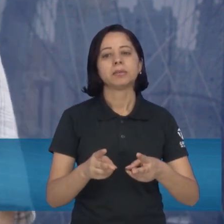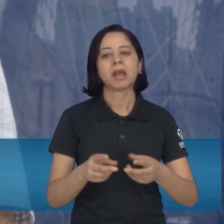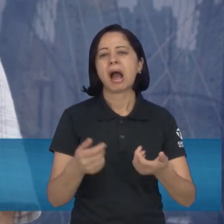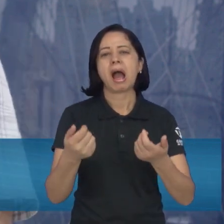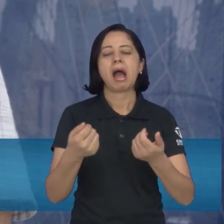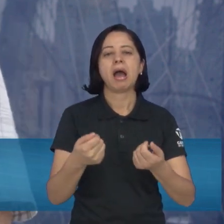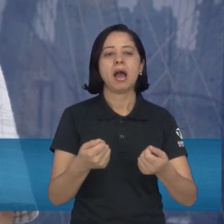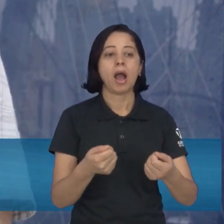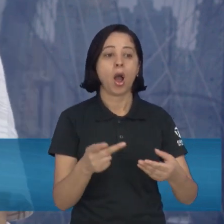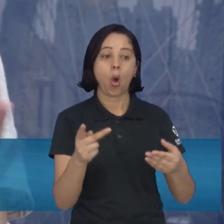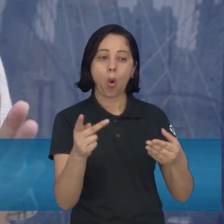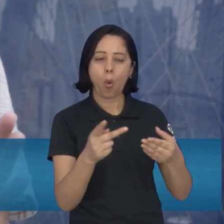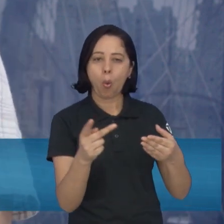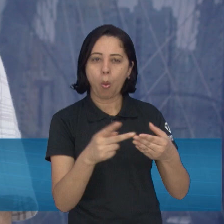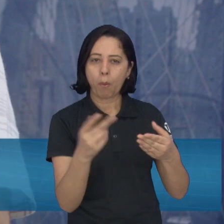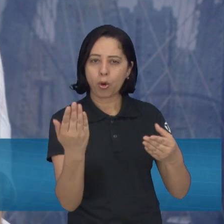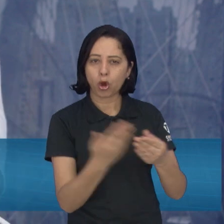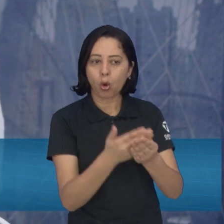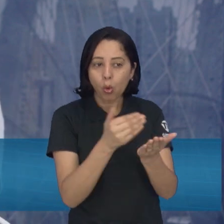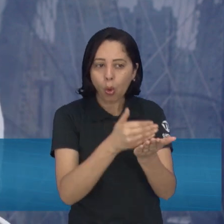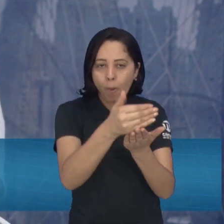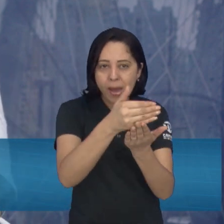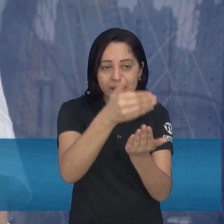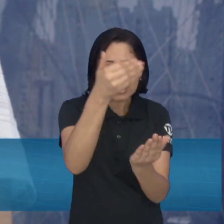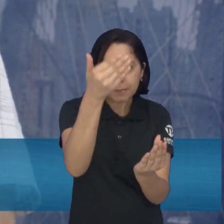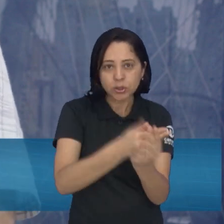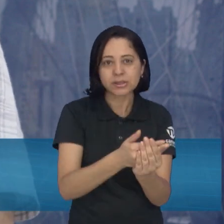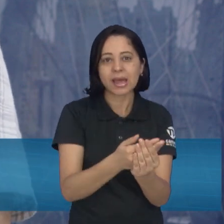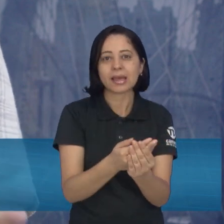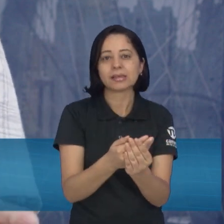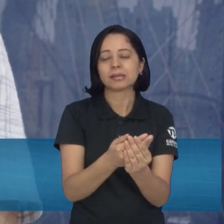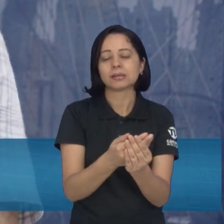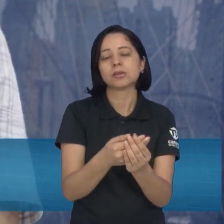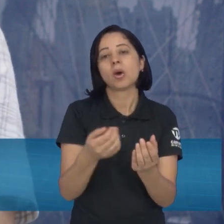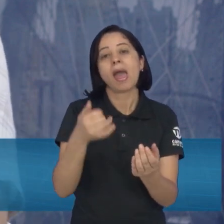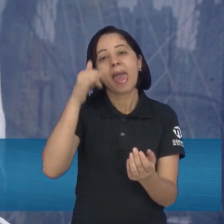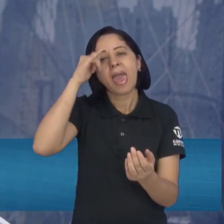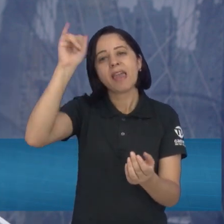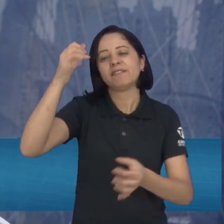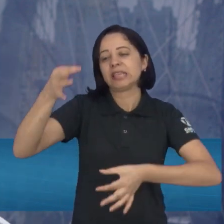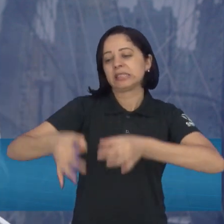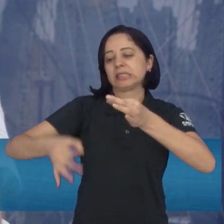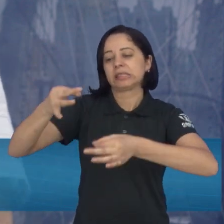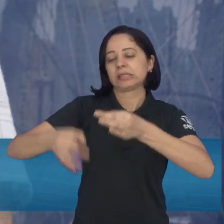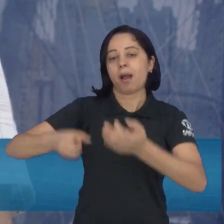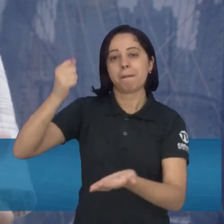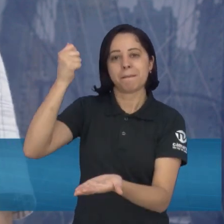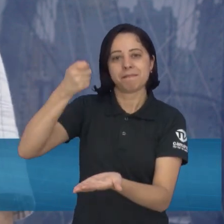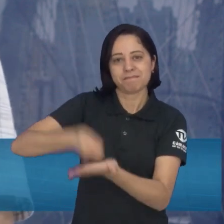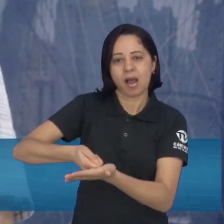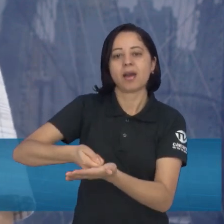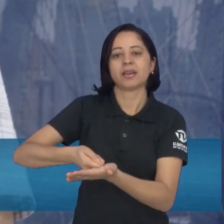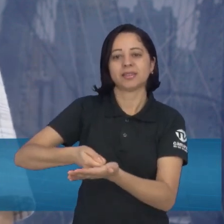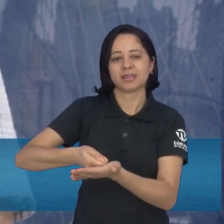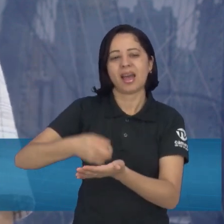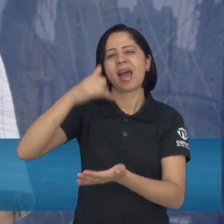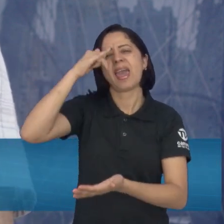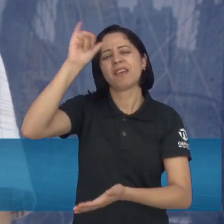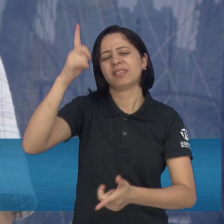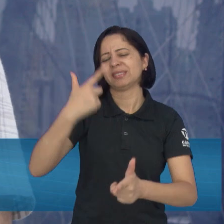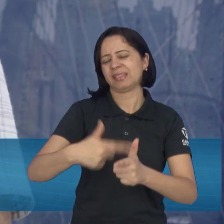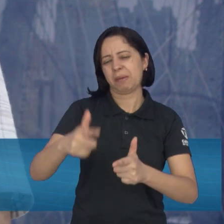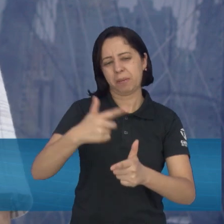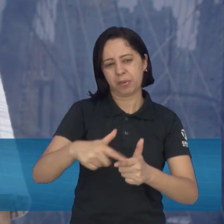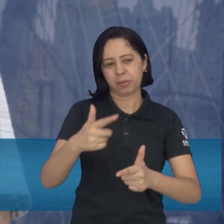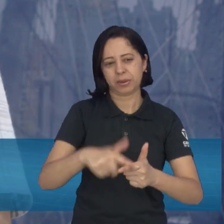uma esfera jurídica. Isso é muito bom, economiza tanto da empresa quanto do consumidor, dor de cabeça, etc. E